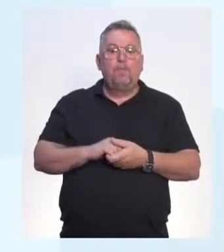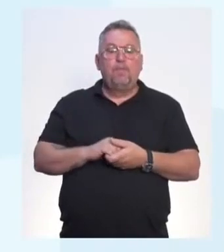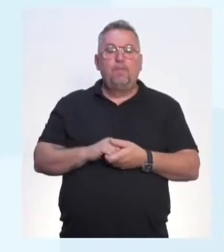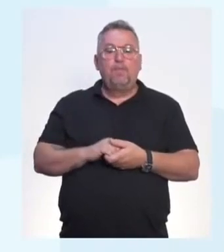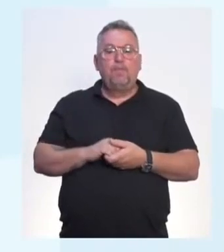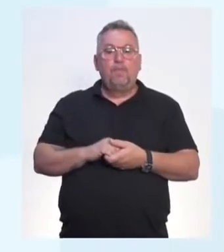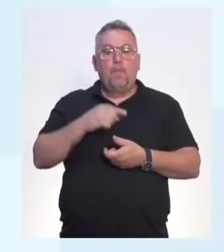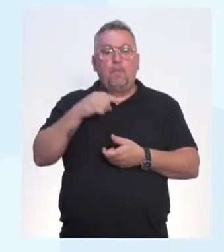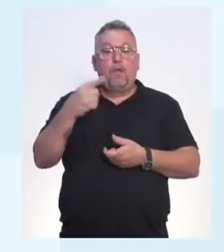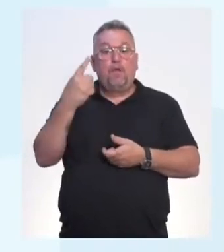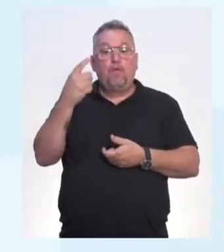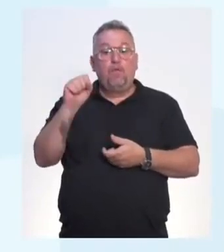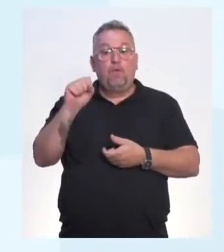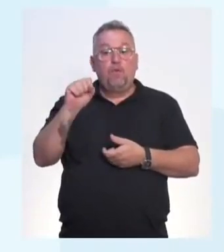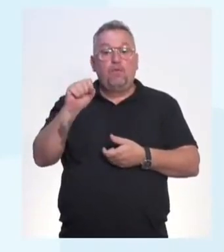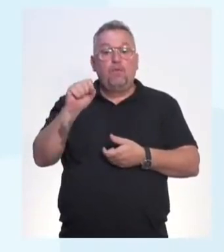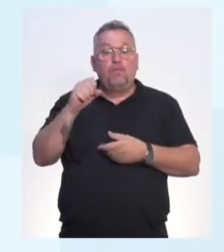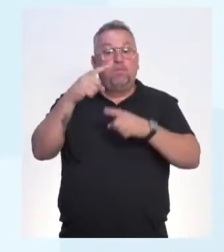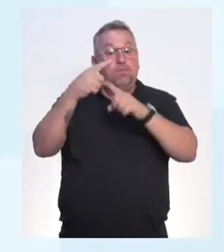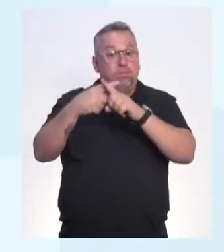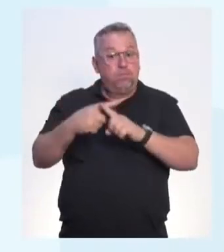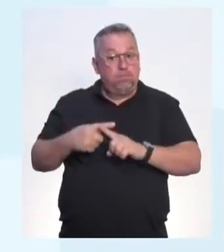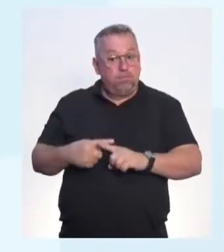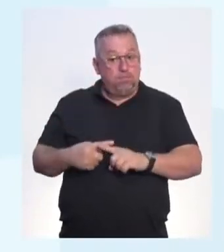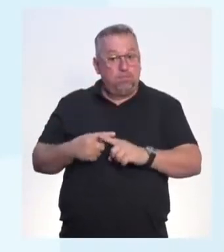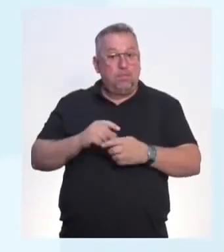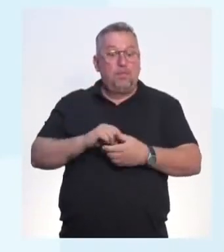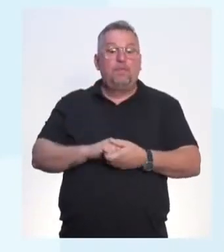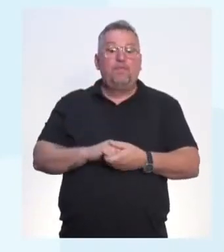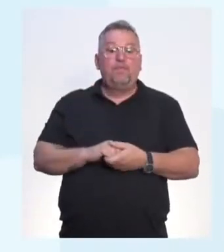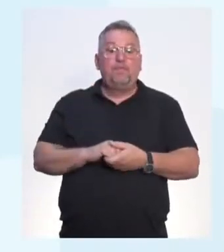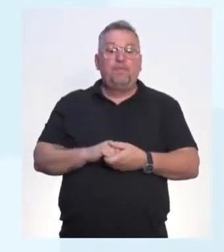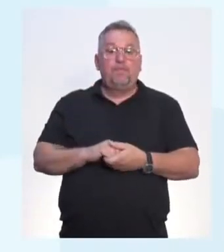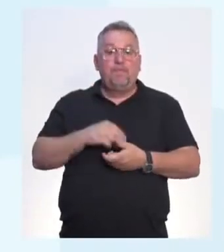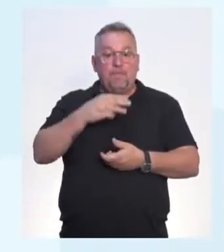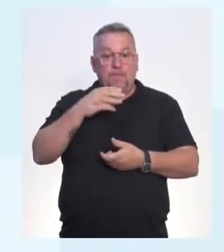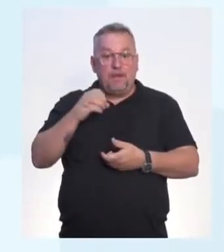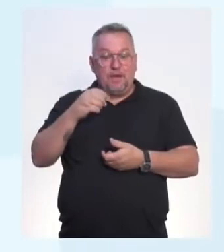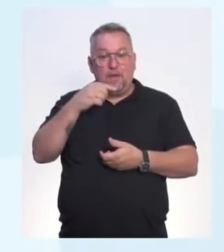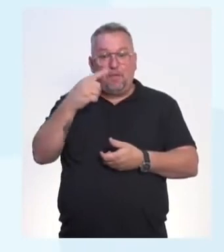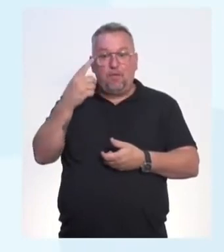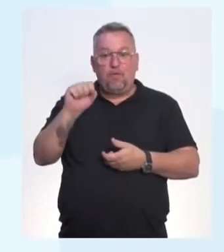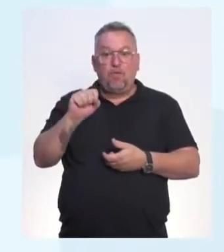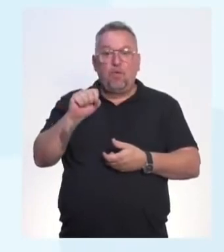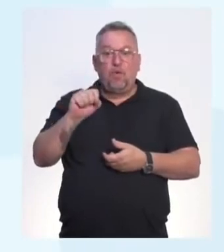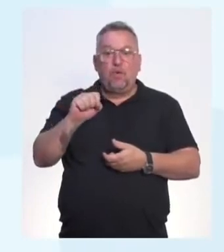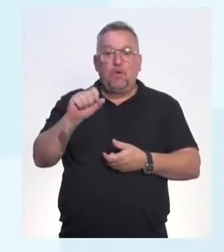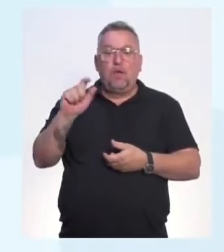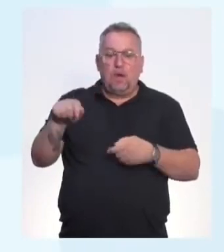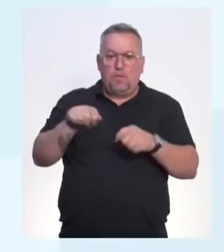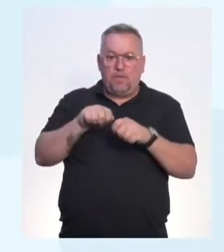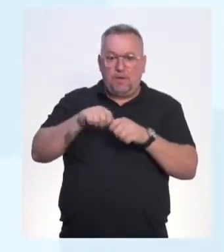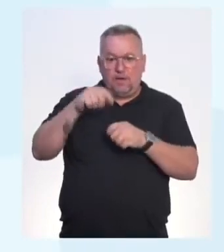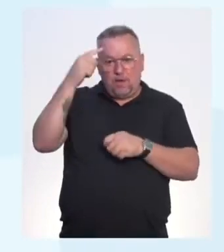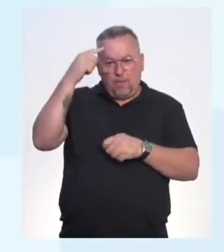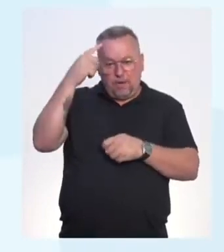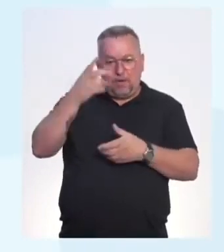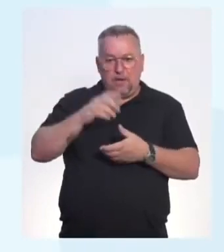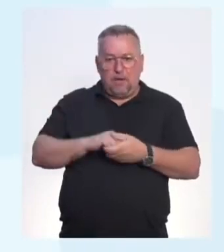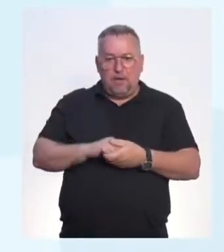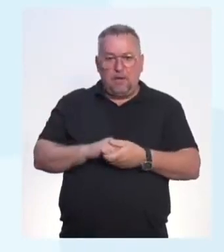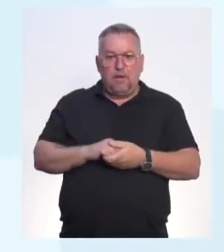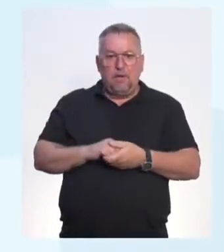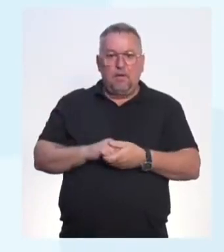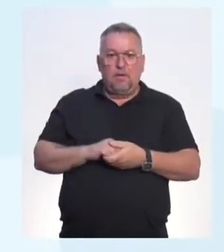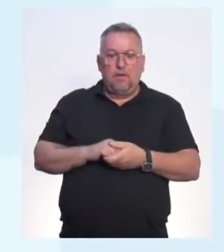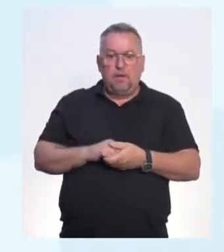5 menos 18. Tabuada. 6 vezes 5, 30. 30 menos 18, vai, dá para fazer de cabeça. 30 menos 10